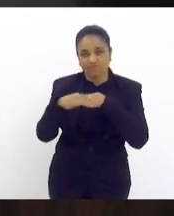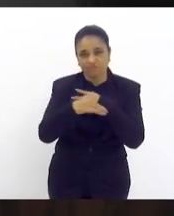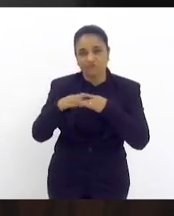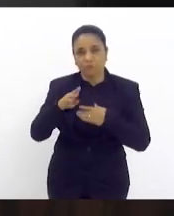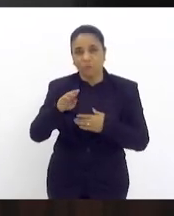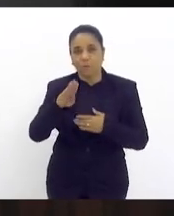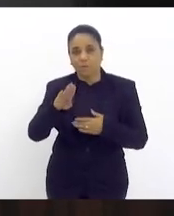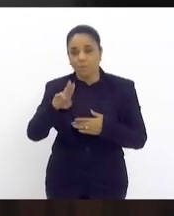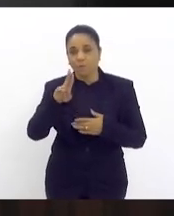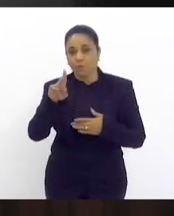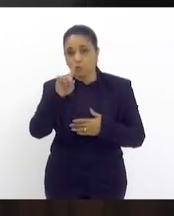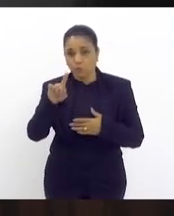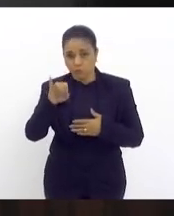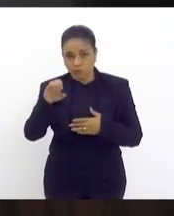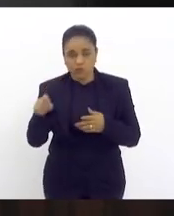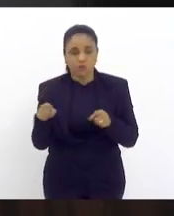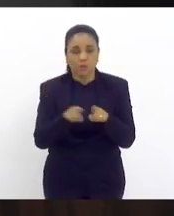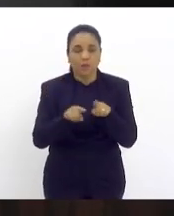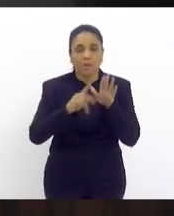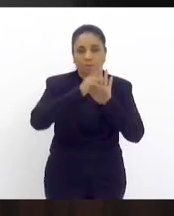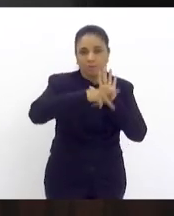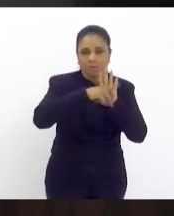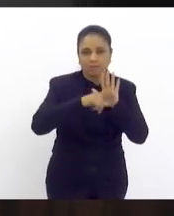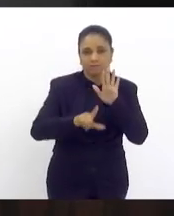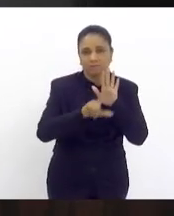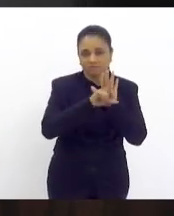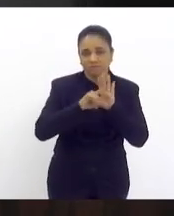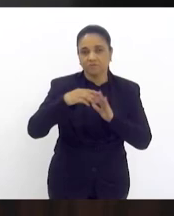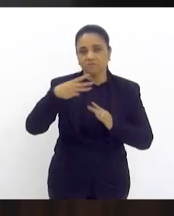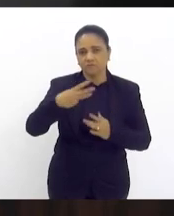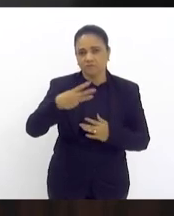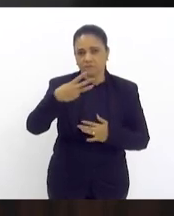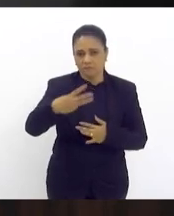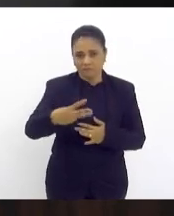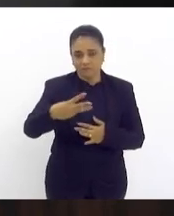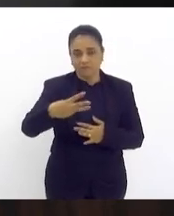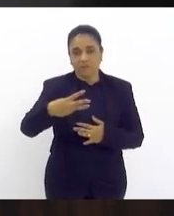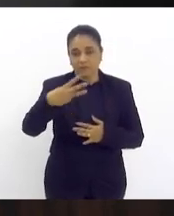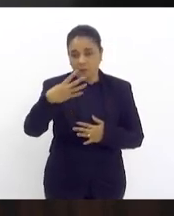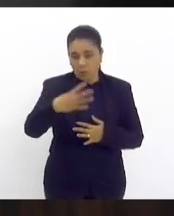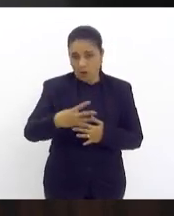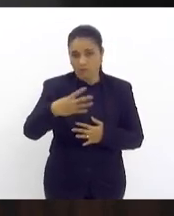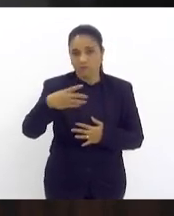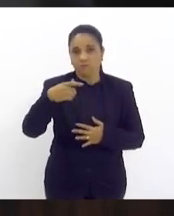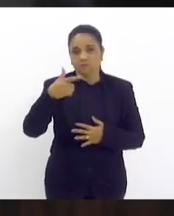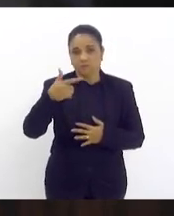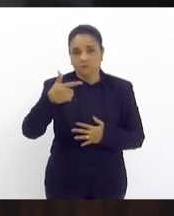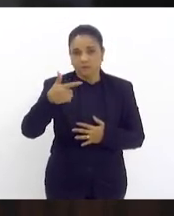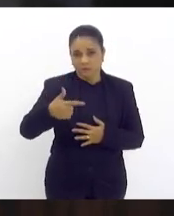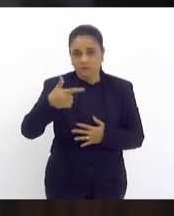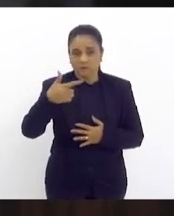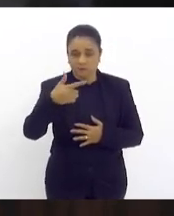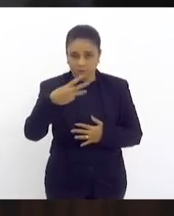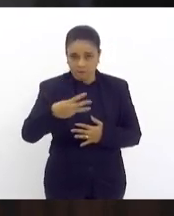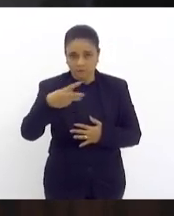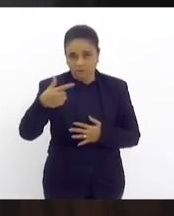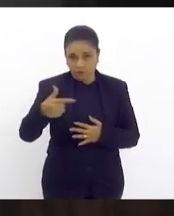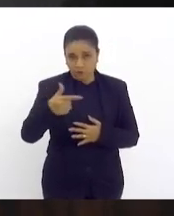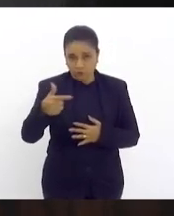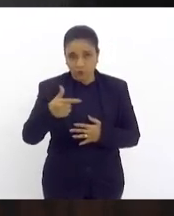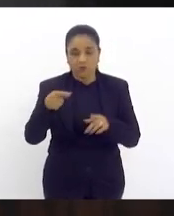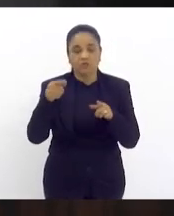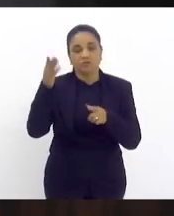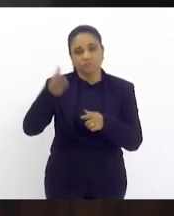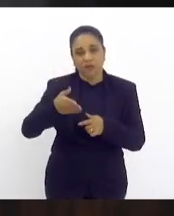lei número 3422 2017 autoria do nosso Deputado Valdete Carneiro que